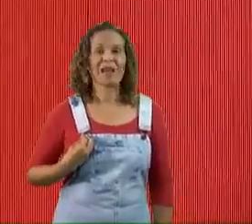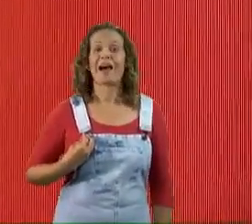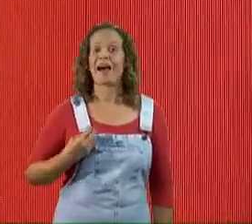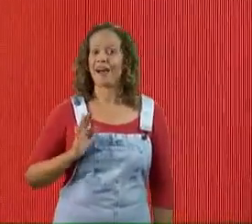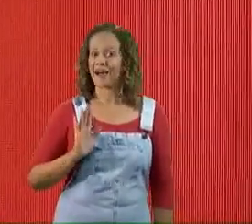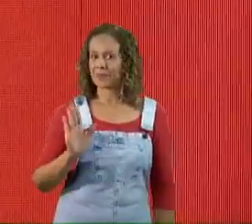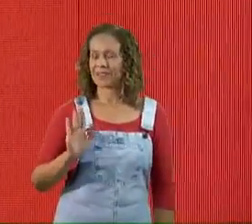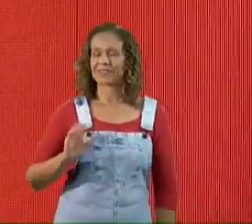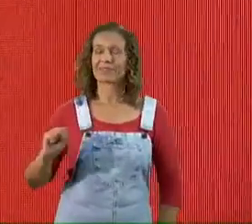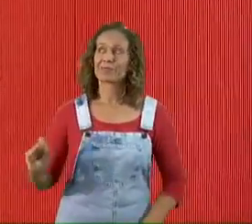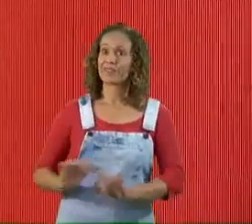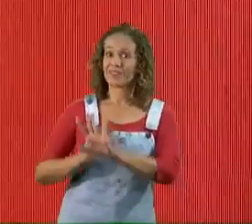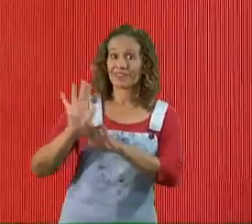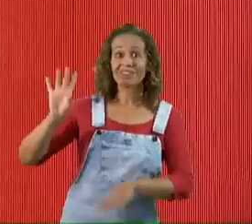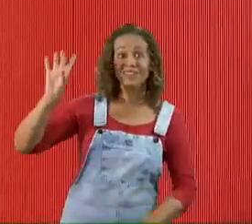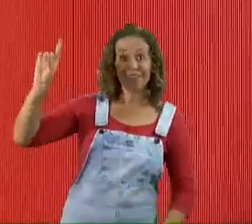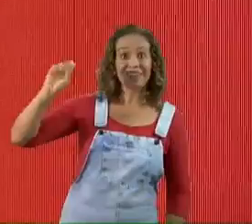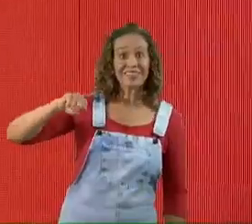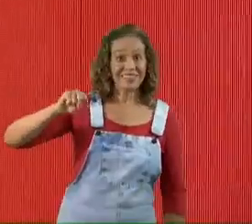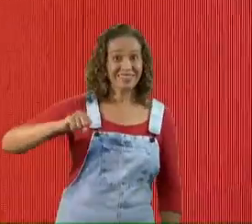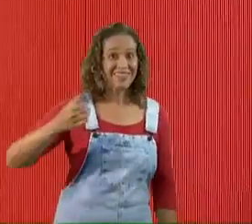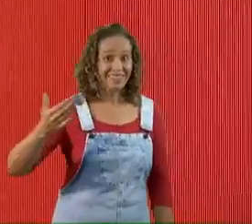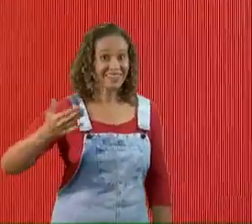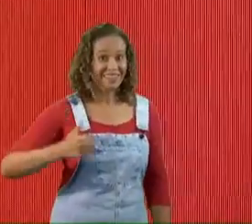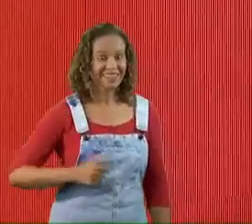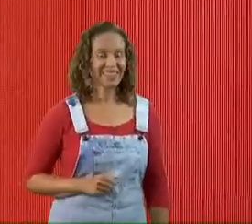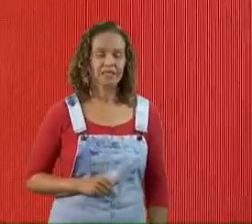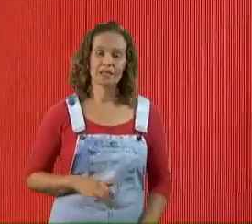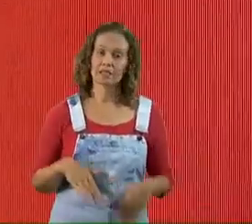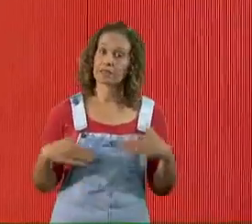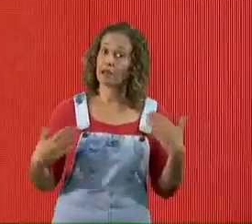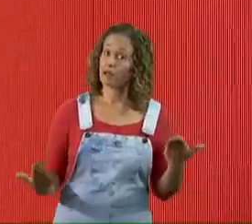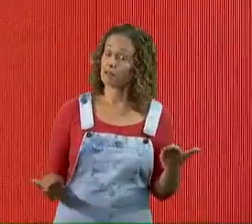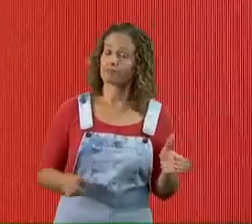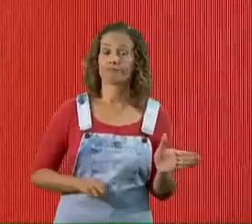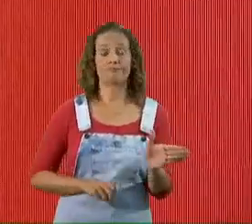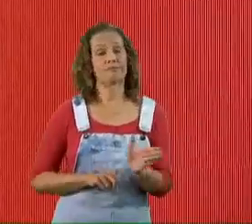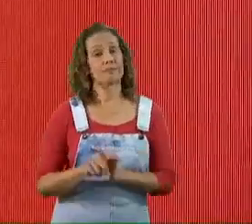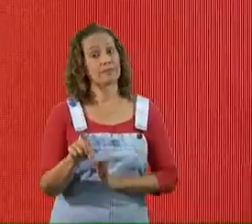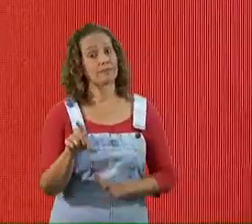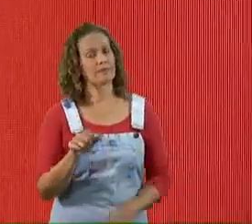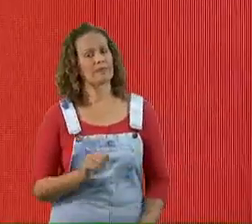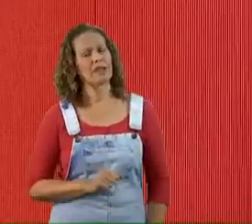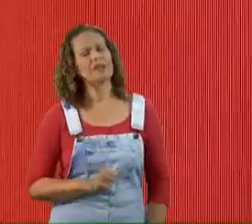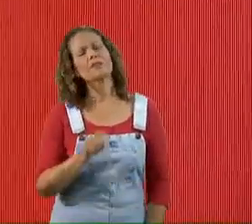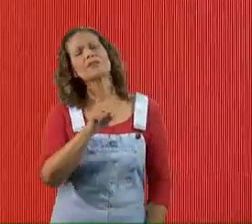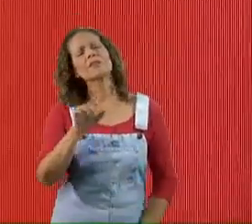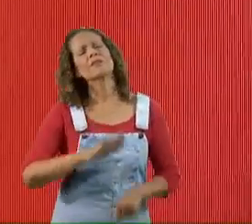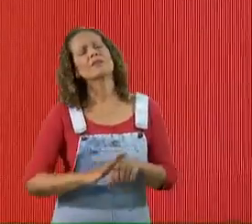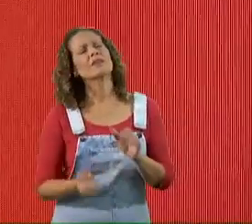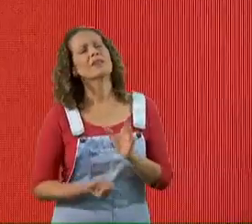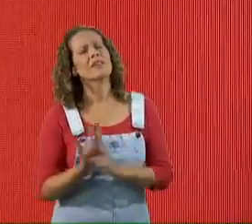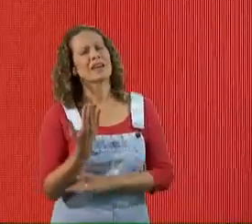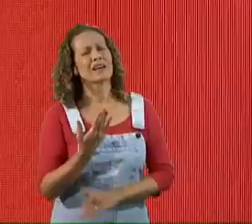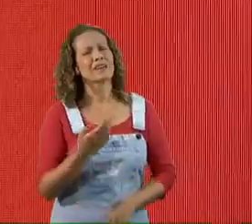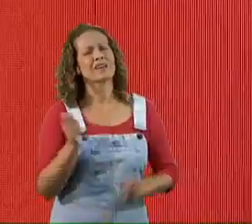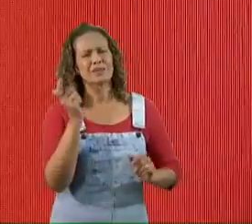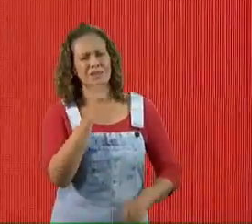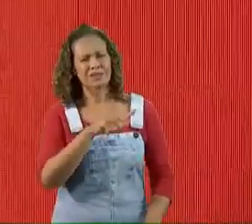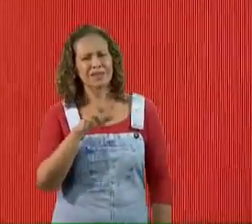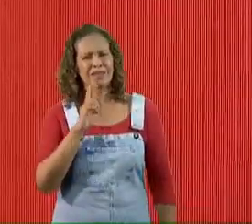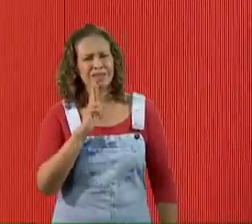for para a glória de Deus. Então, se eu te perguntar para que você foi criado, você já consegue